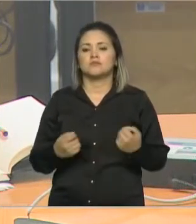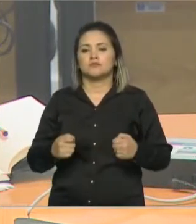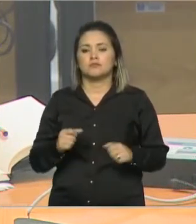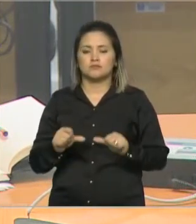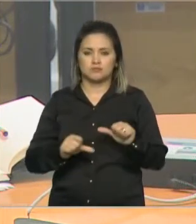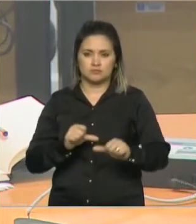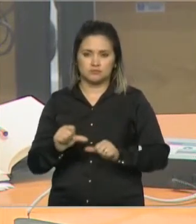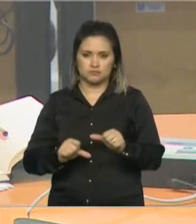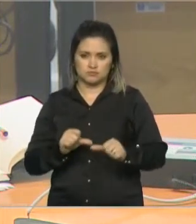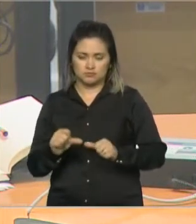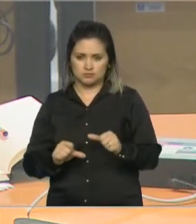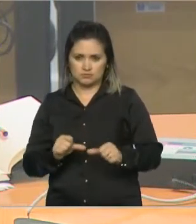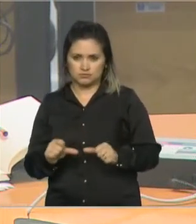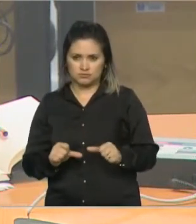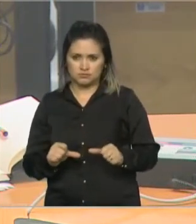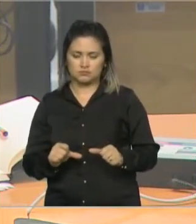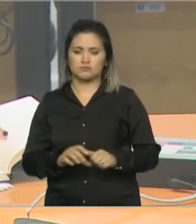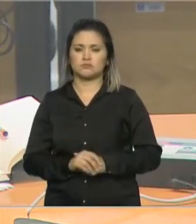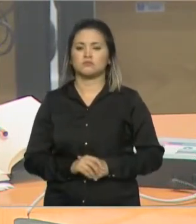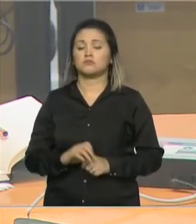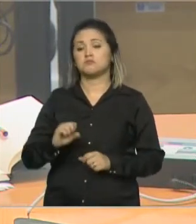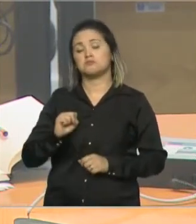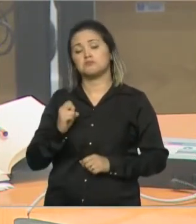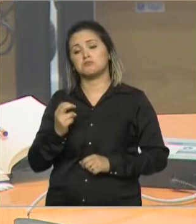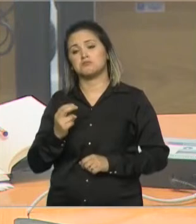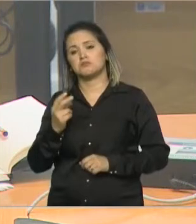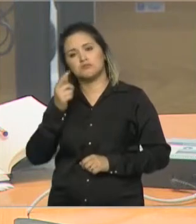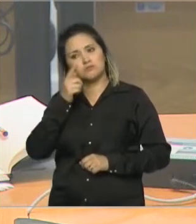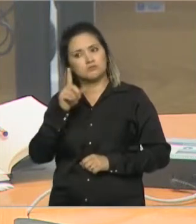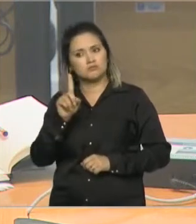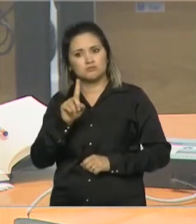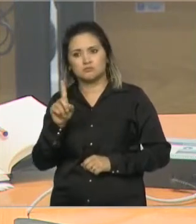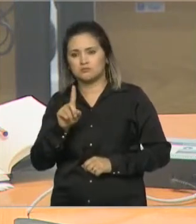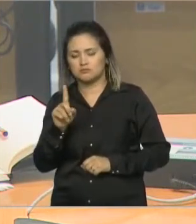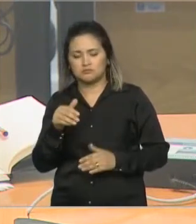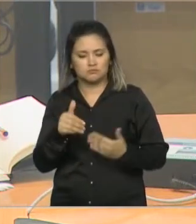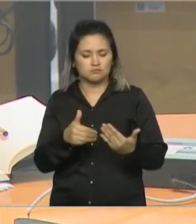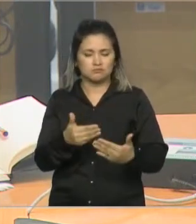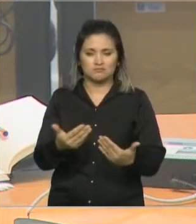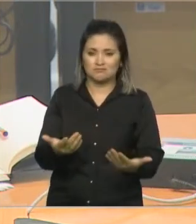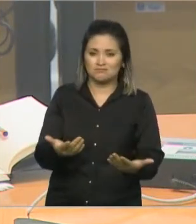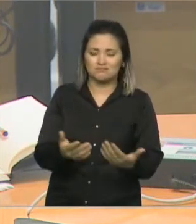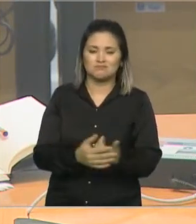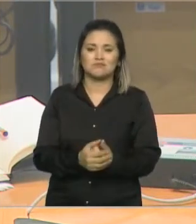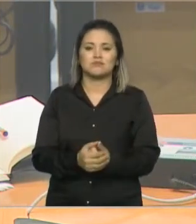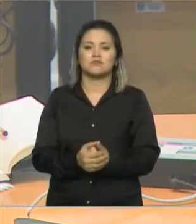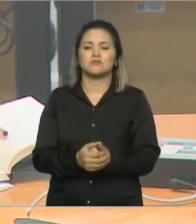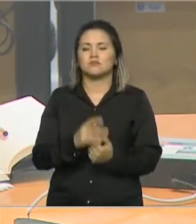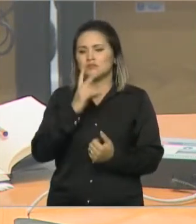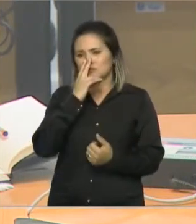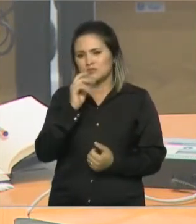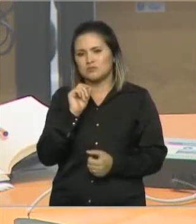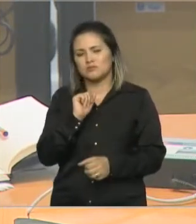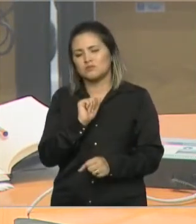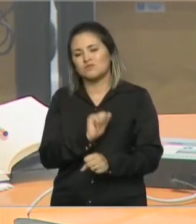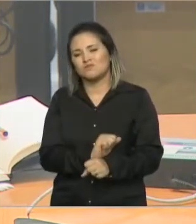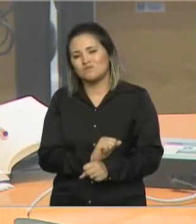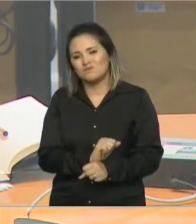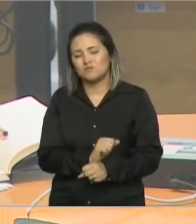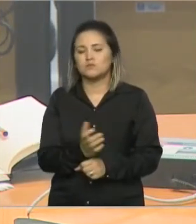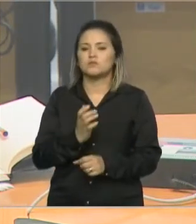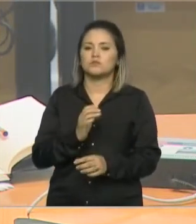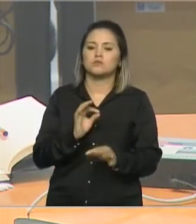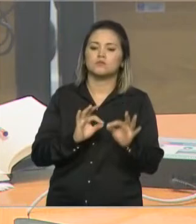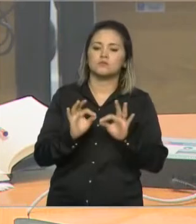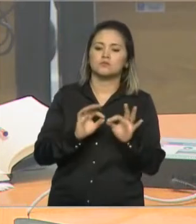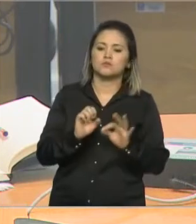vai chegar a lugar algum. Então, infelizmente, de fato, me parece que a gente se perdeu, porque a gente quis construir um SUS, que